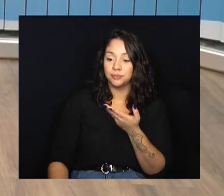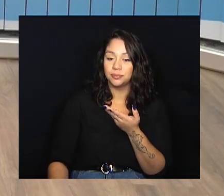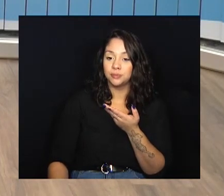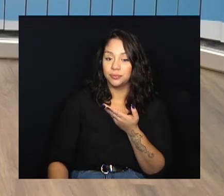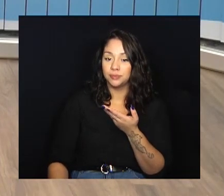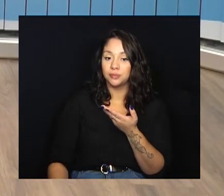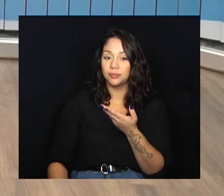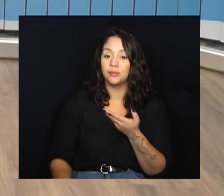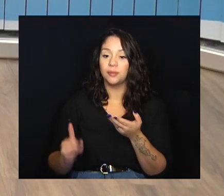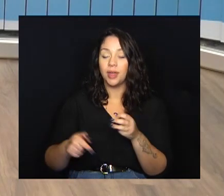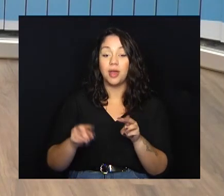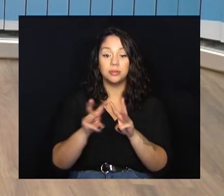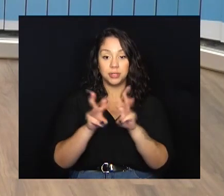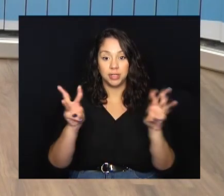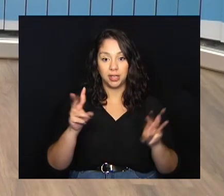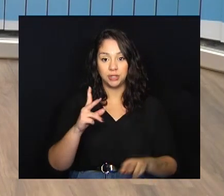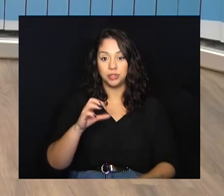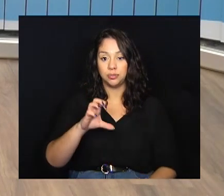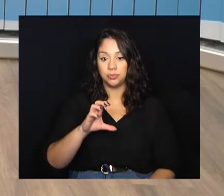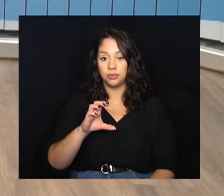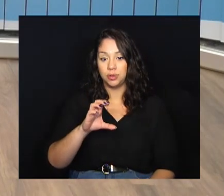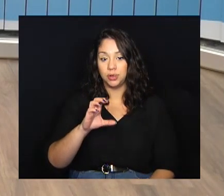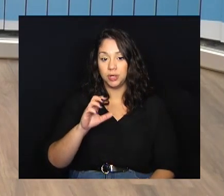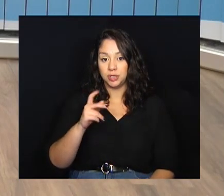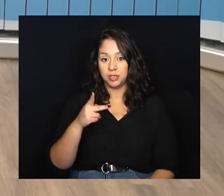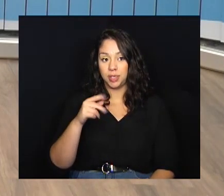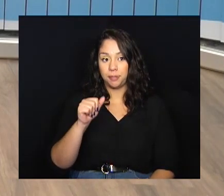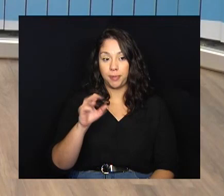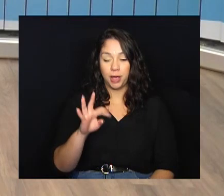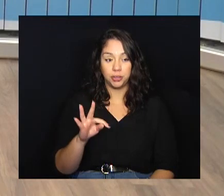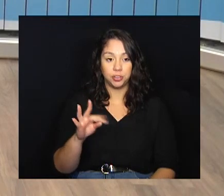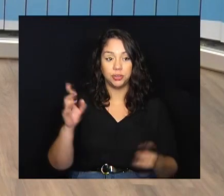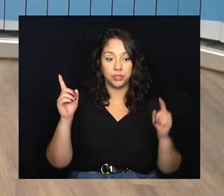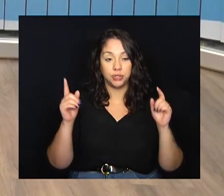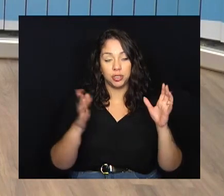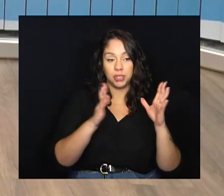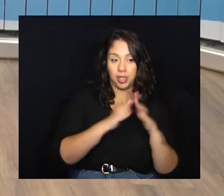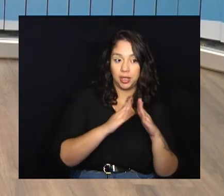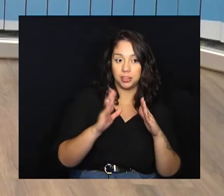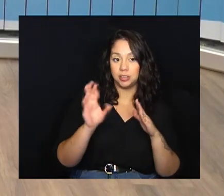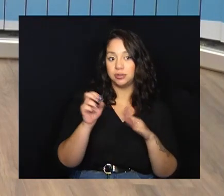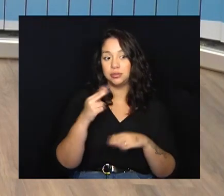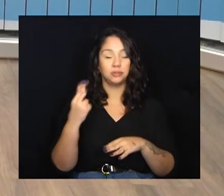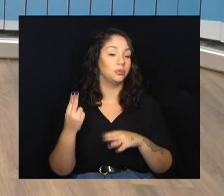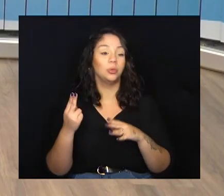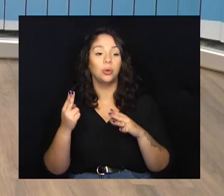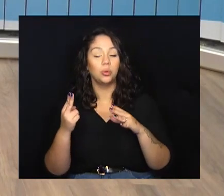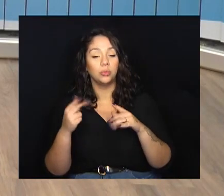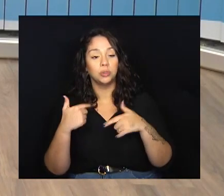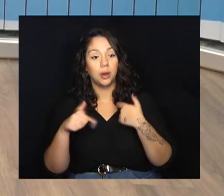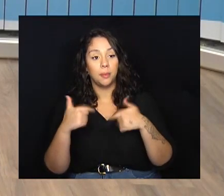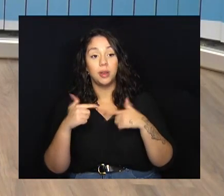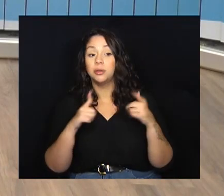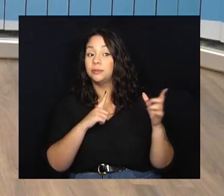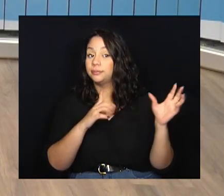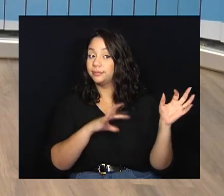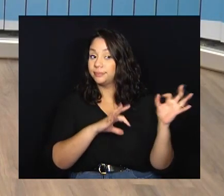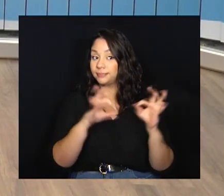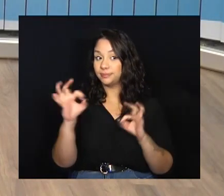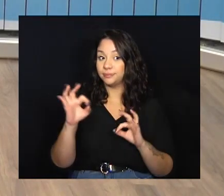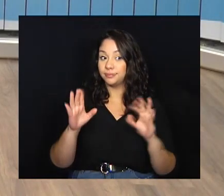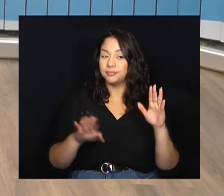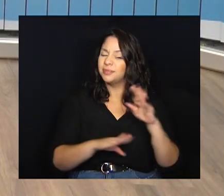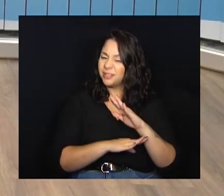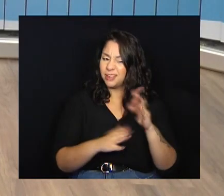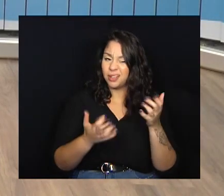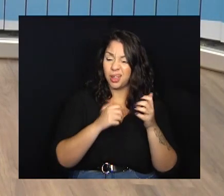campinas.sp.gov.br Você que tá aí na sua casa na sua residência ou no trabalho tá acompanhando aí a TV Câmara Campinas quer mudar